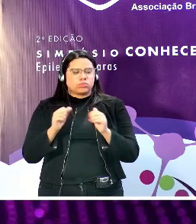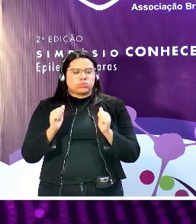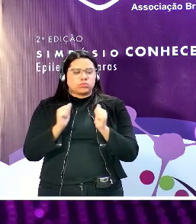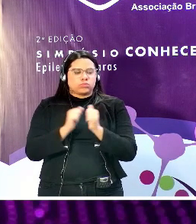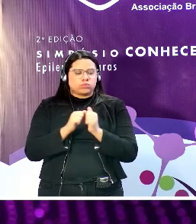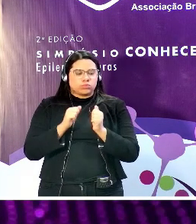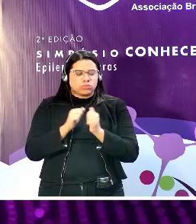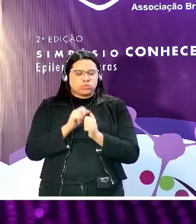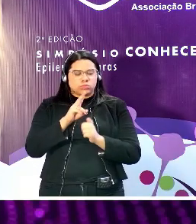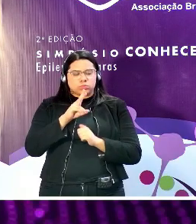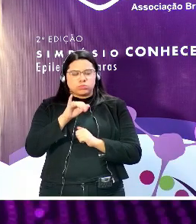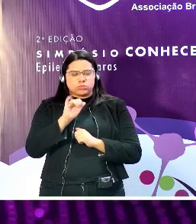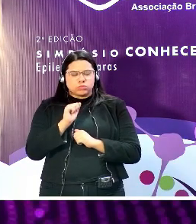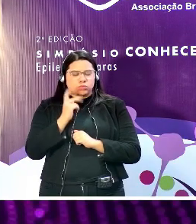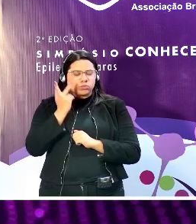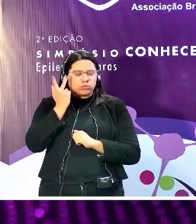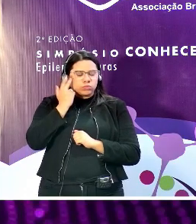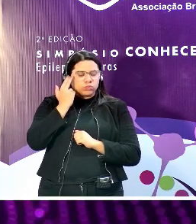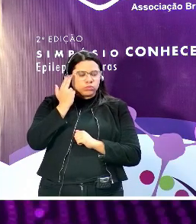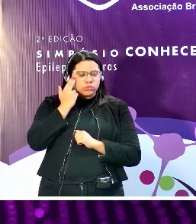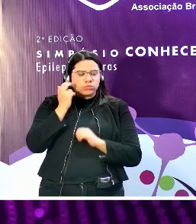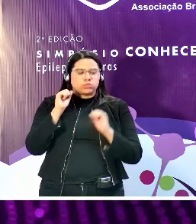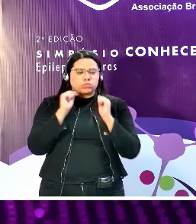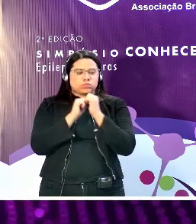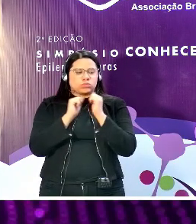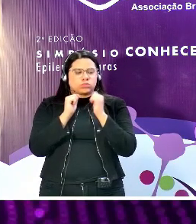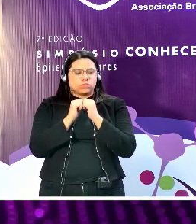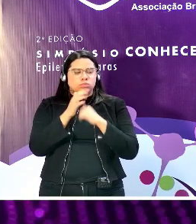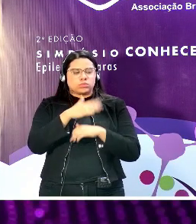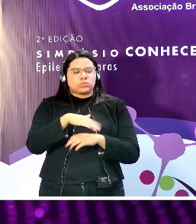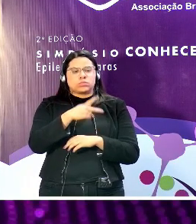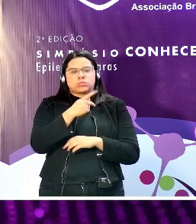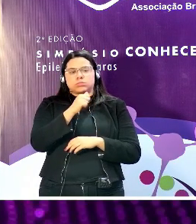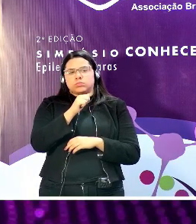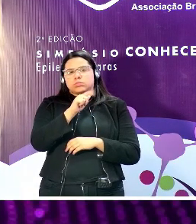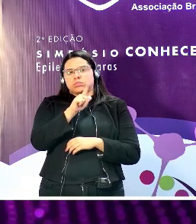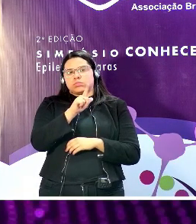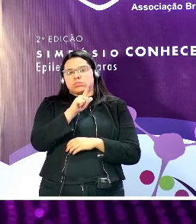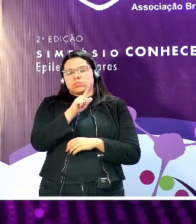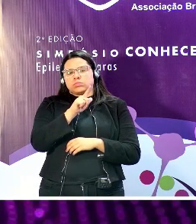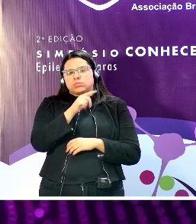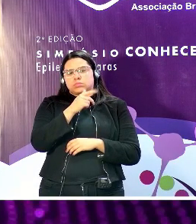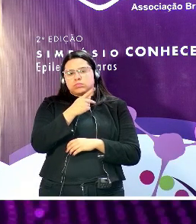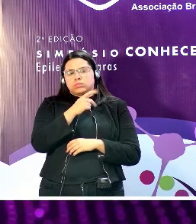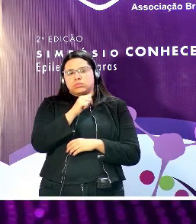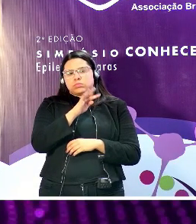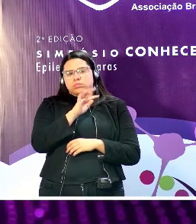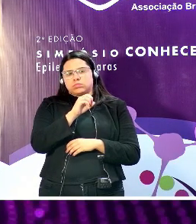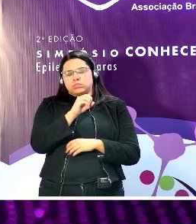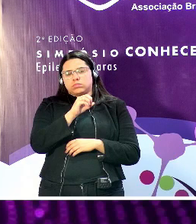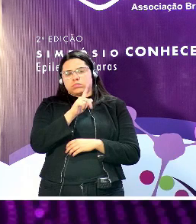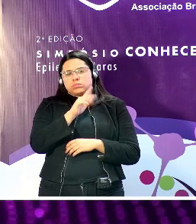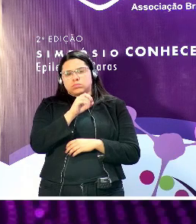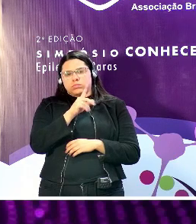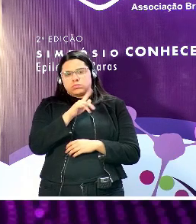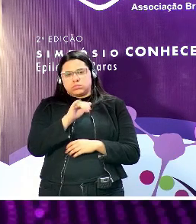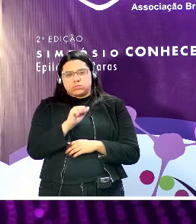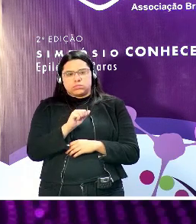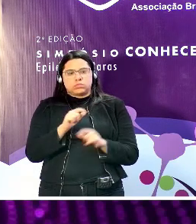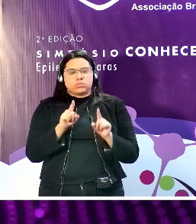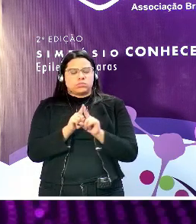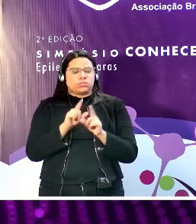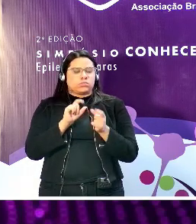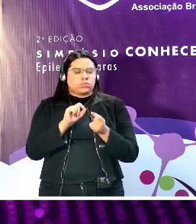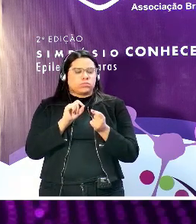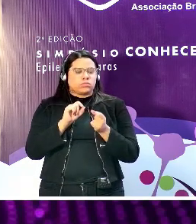via comum e de convergência patológica, em vez de ser especificamente algo que está querendo